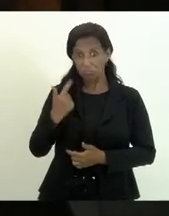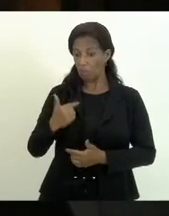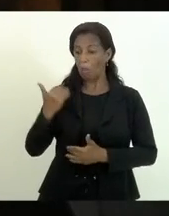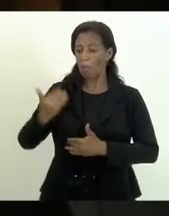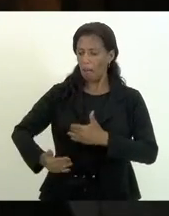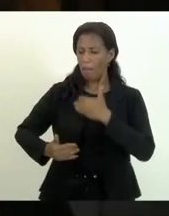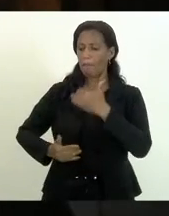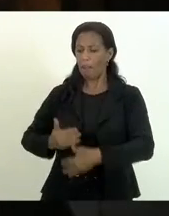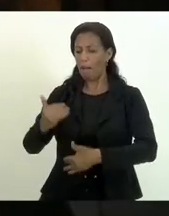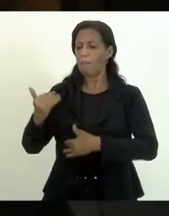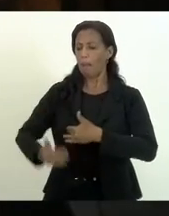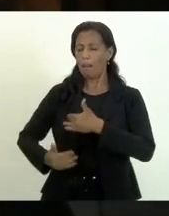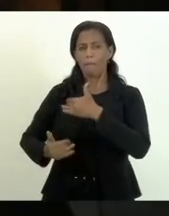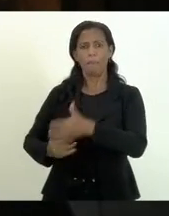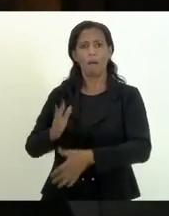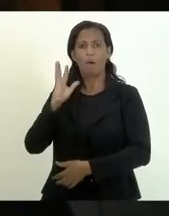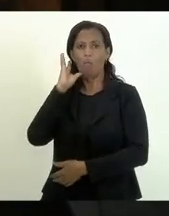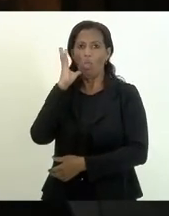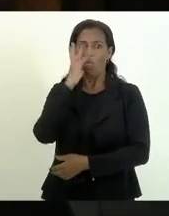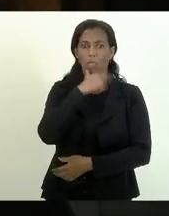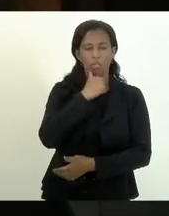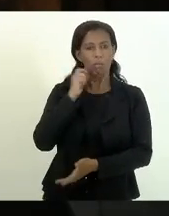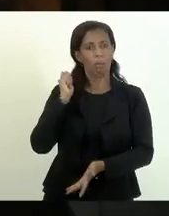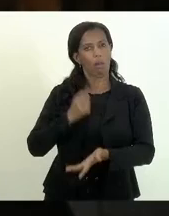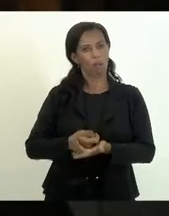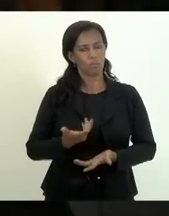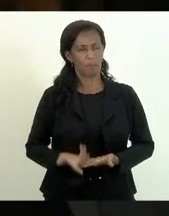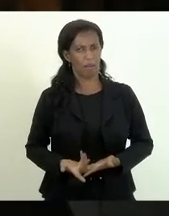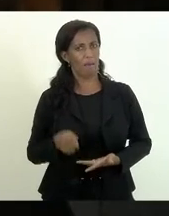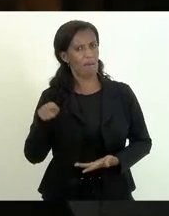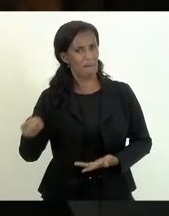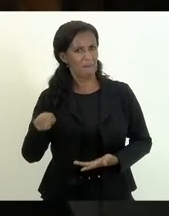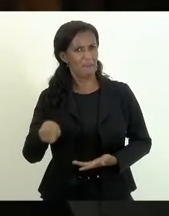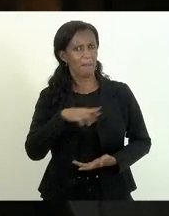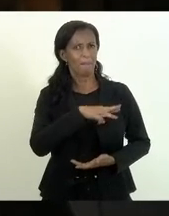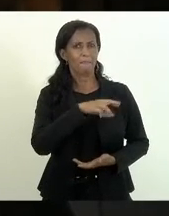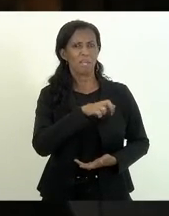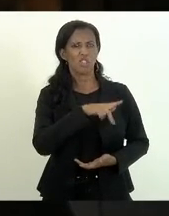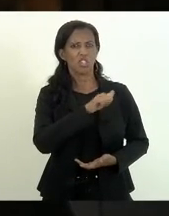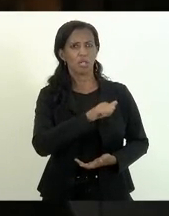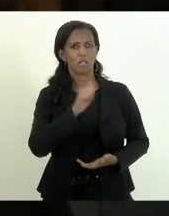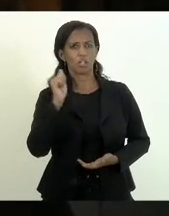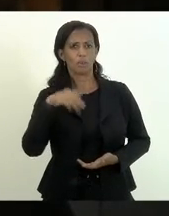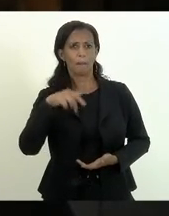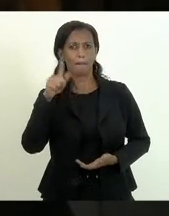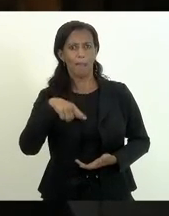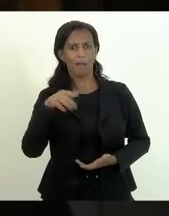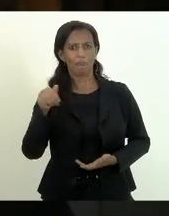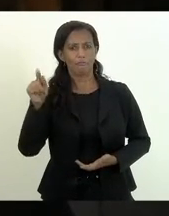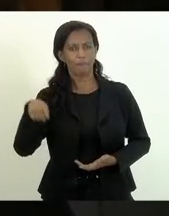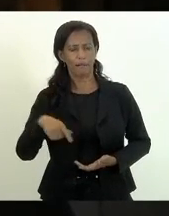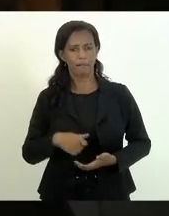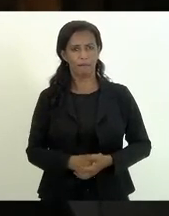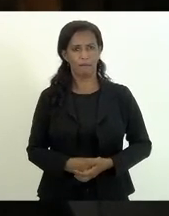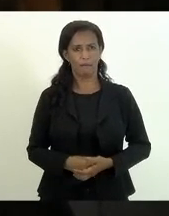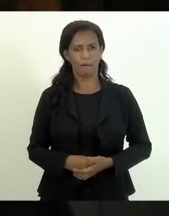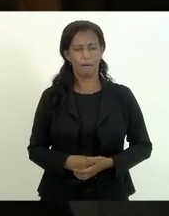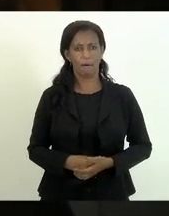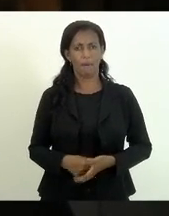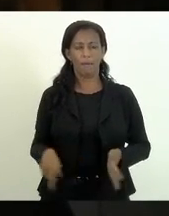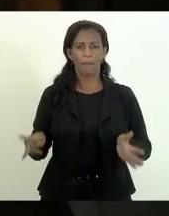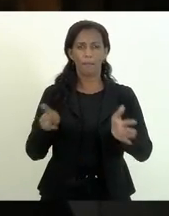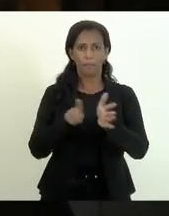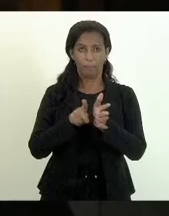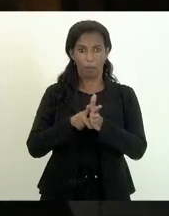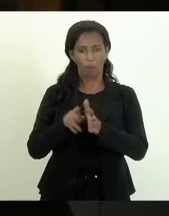para postergar esse pagamento Esse é o litigante de má-fé até o o próprios